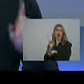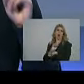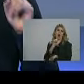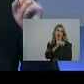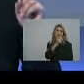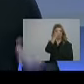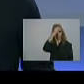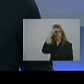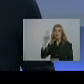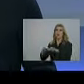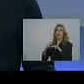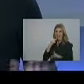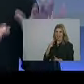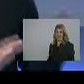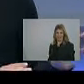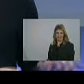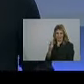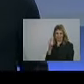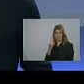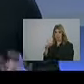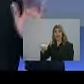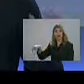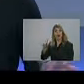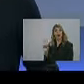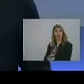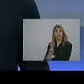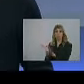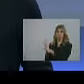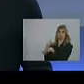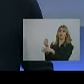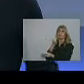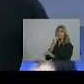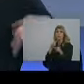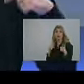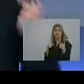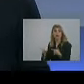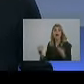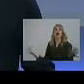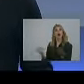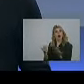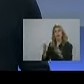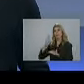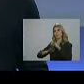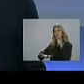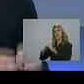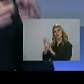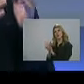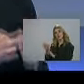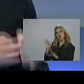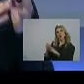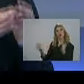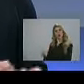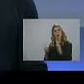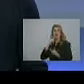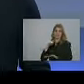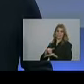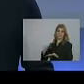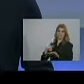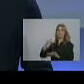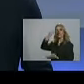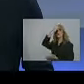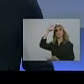e não precisa nem estar armada. Do jeito que está a Guarda Municipal, já podia fazer. Agora a gente vai requalificar a Guarda Municipal, criar a Secretaria Municipal